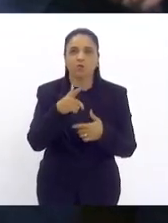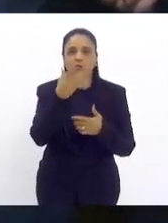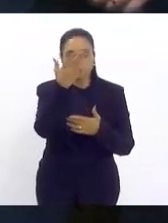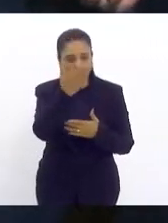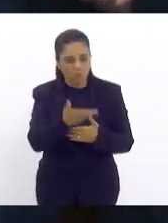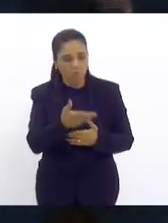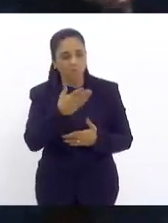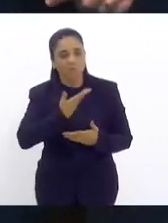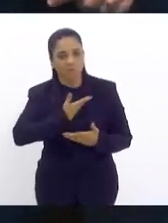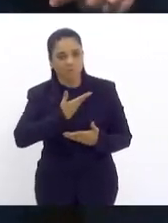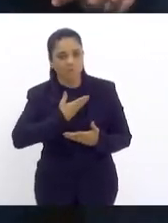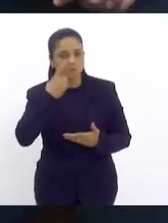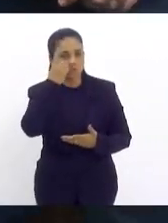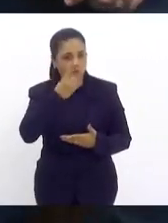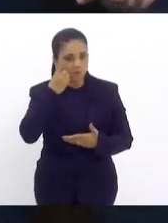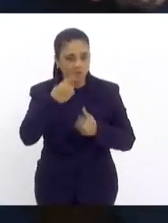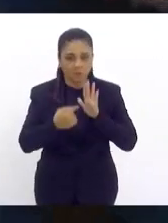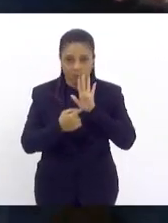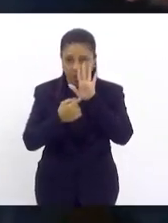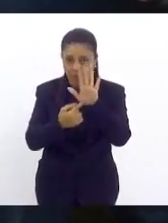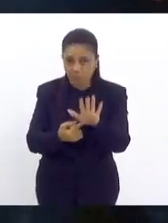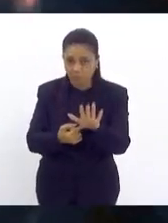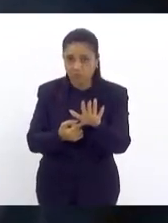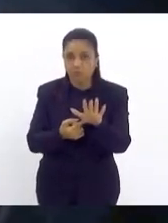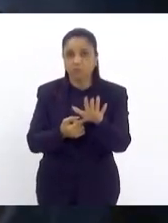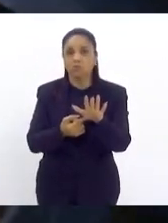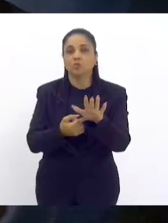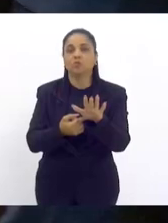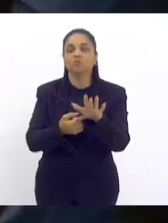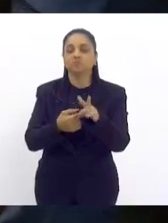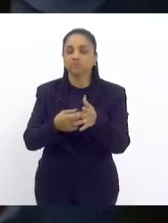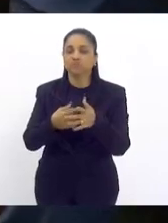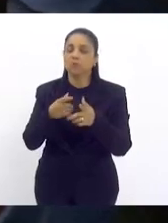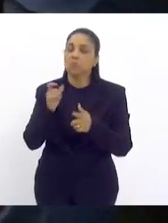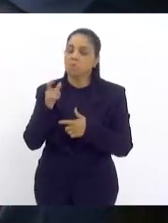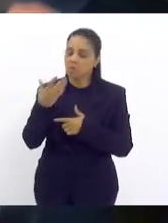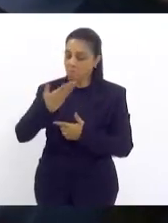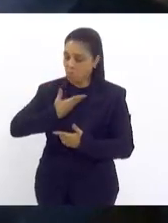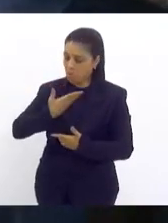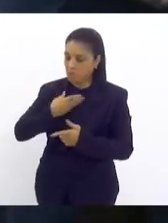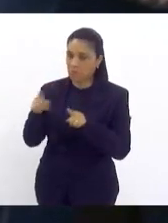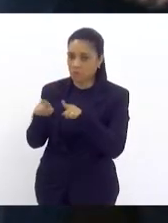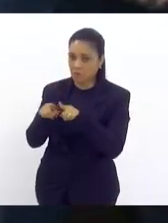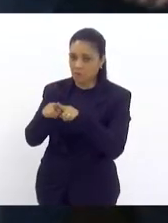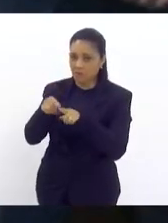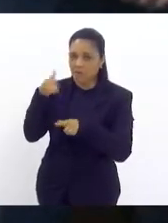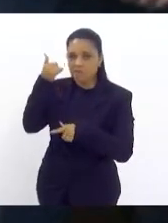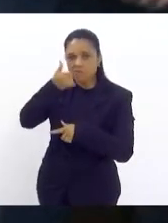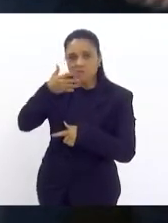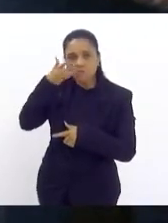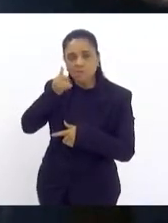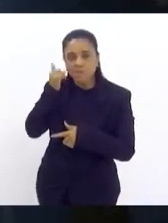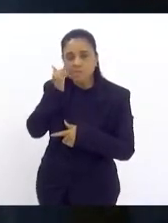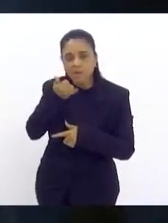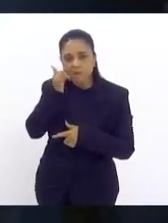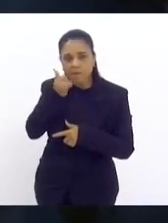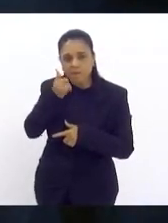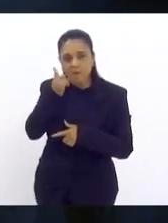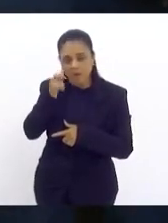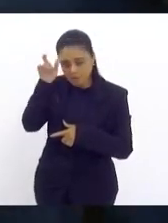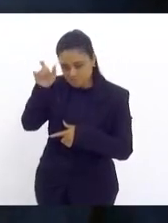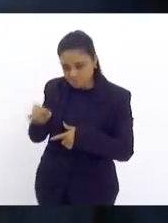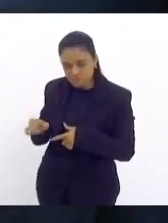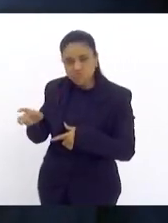nosso nobre amigo deputado apresentou dou mais forças as falas do nosso amigo que é um cara extremamente